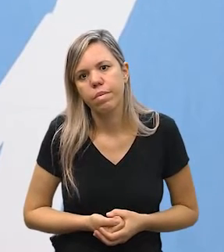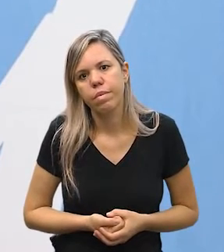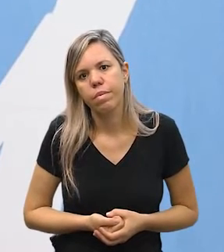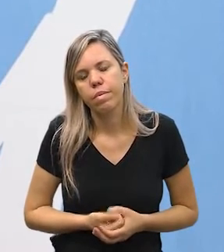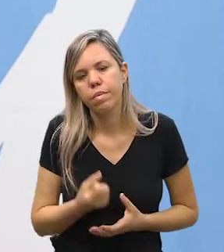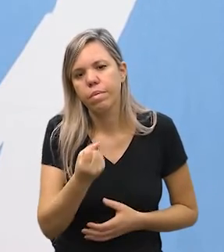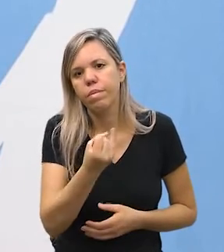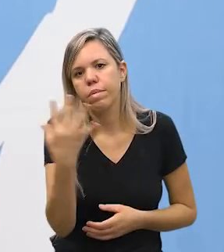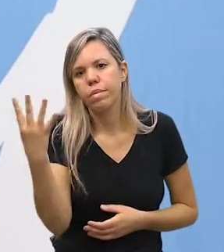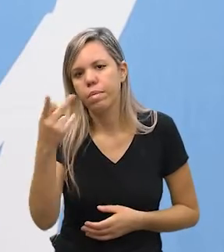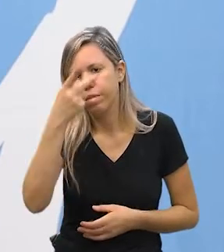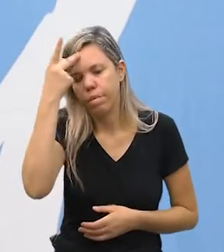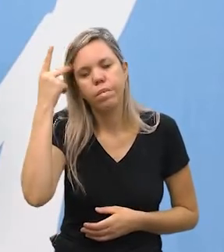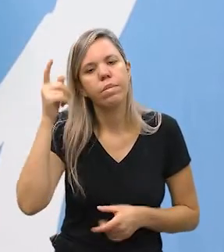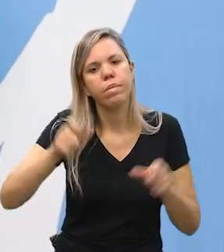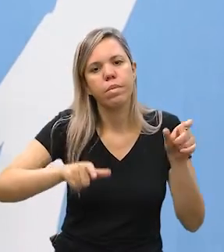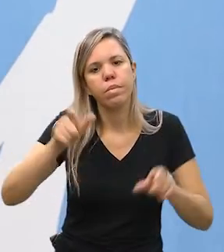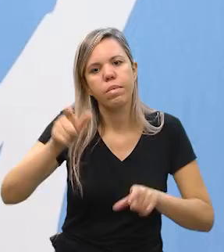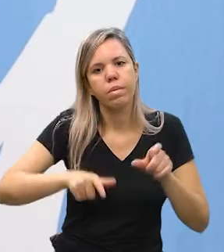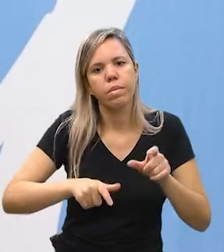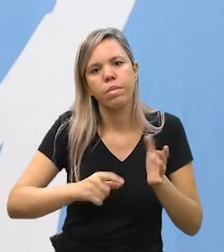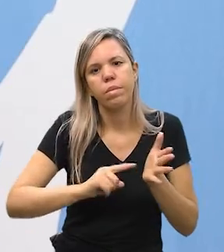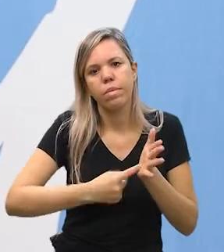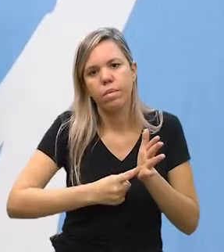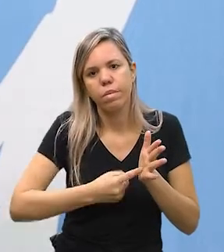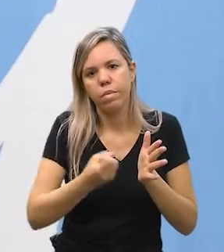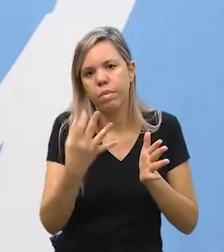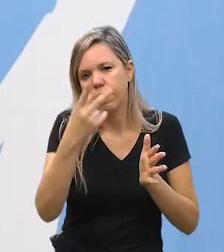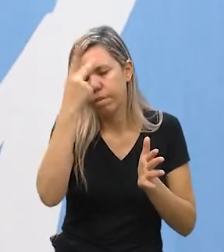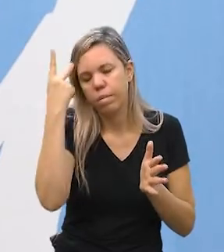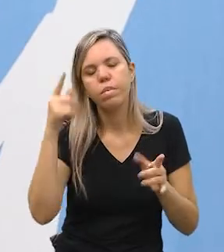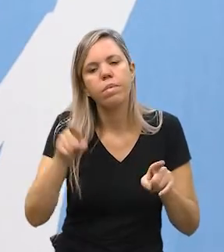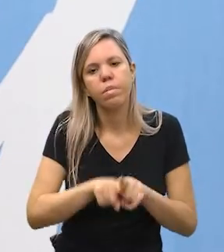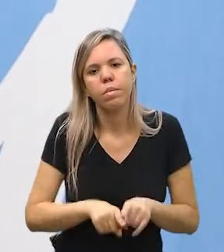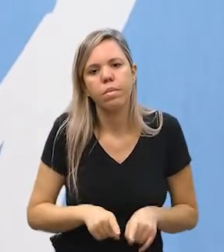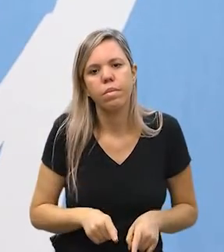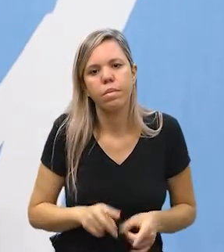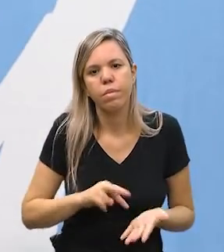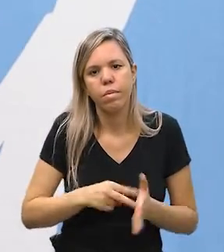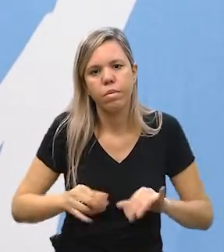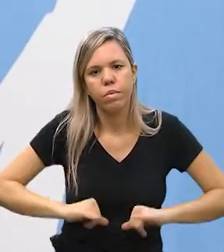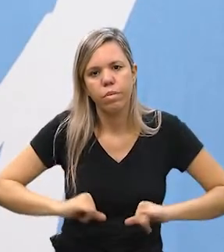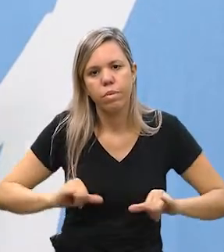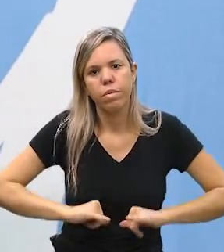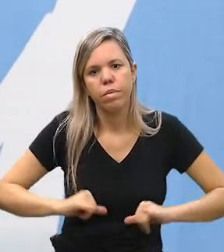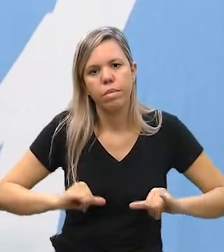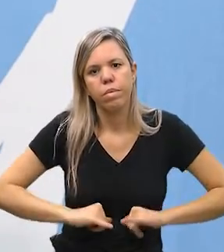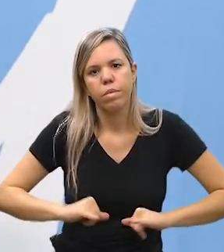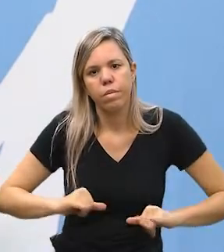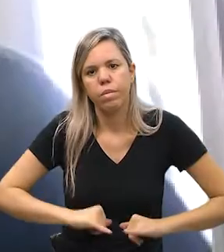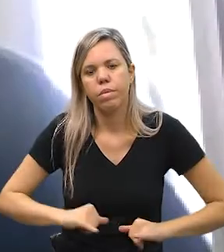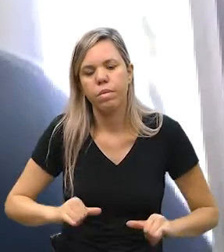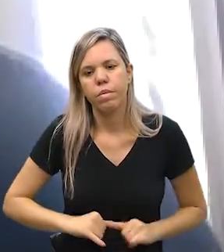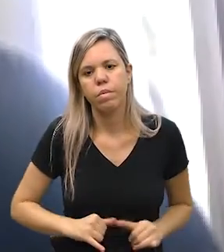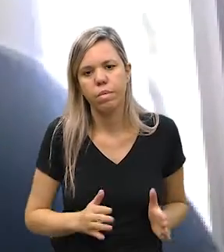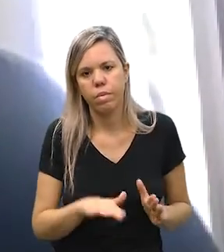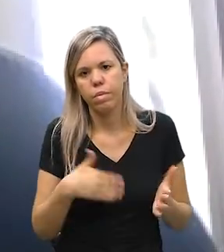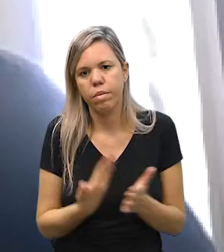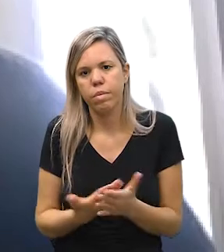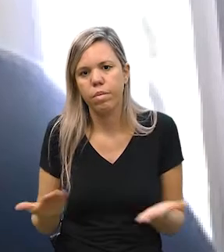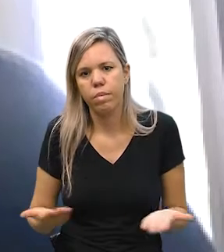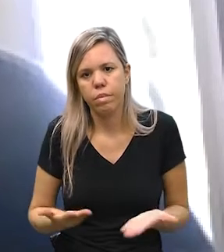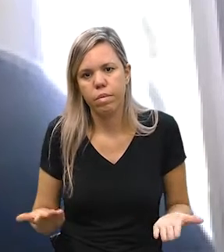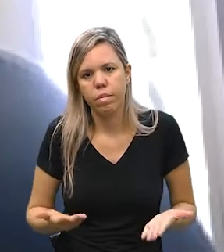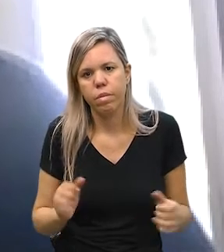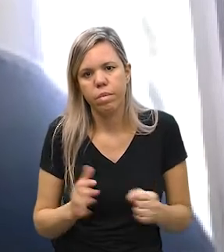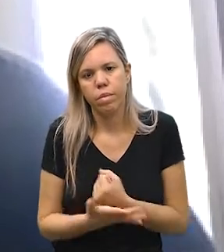a quantidade de pessoas, né? A digital é a quantidade de pessoas que sofreram e estão sofrendo até agora com